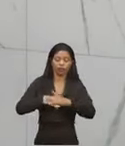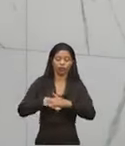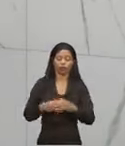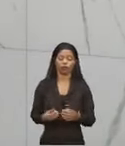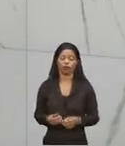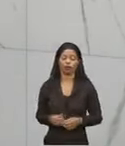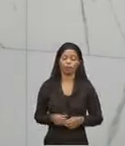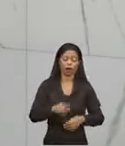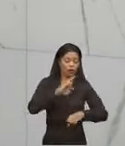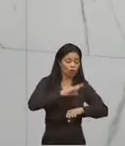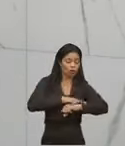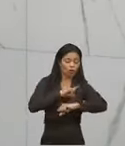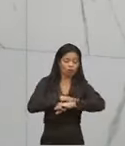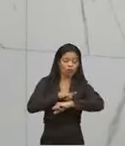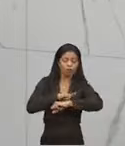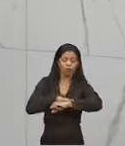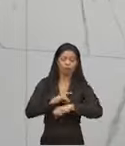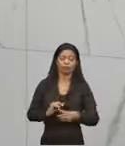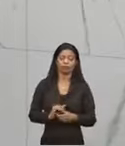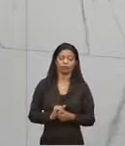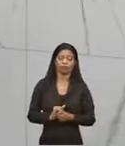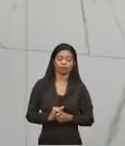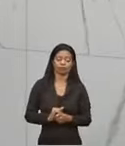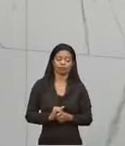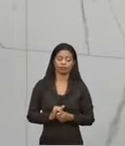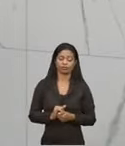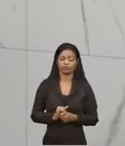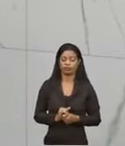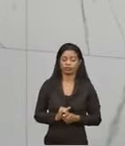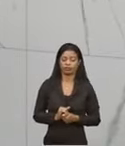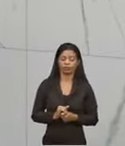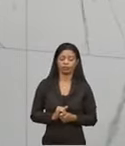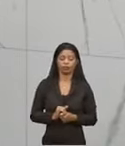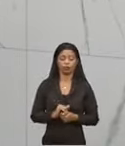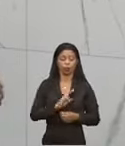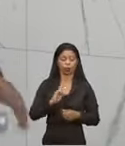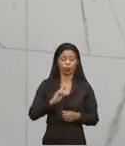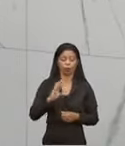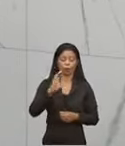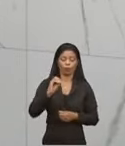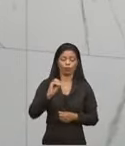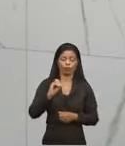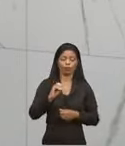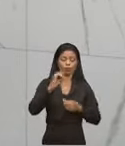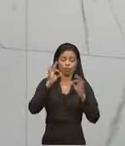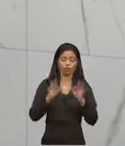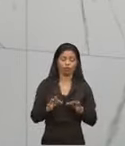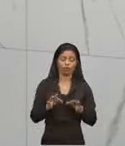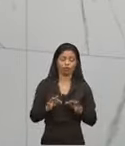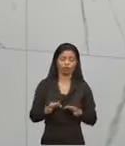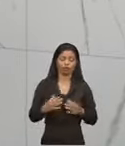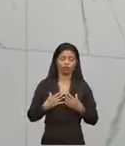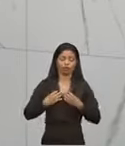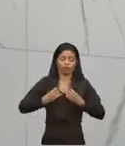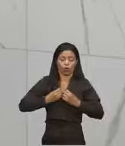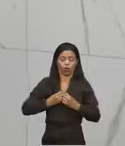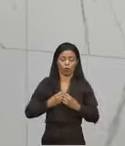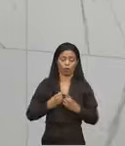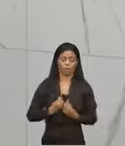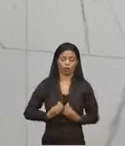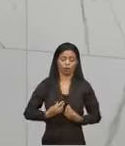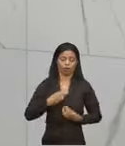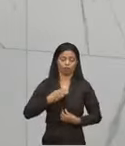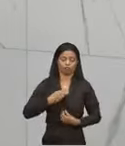um banheiro, né, os banheiros, o chamado, me desculpe, o nome correto aqui, vestiário, sim,